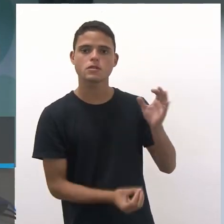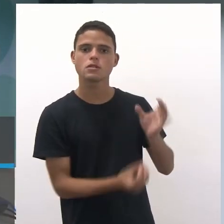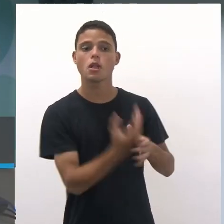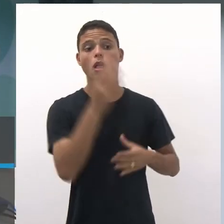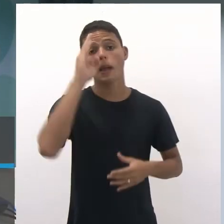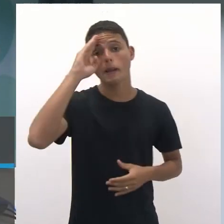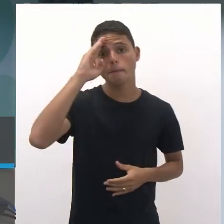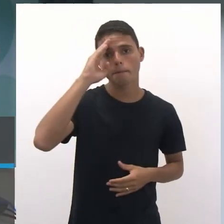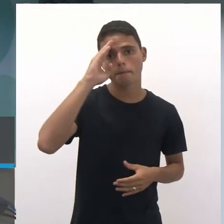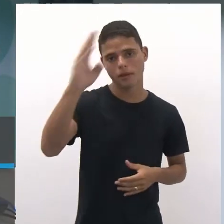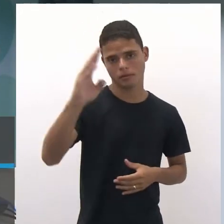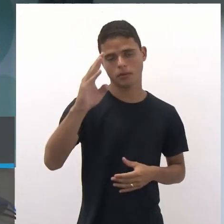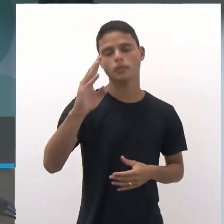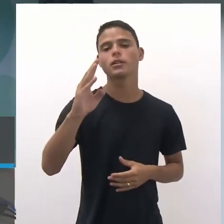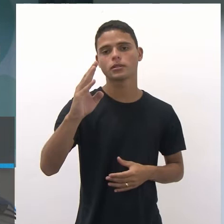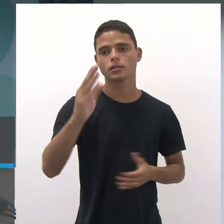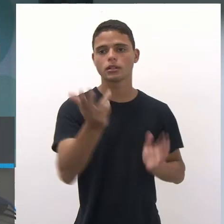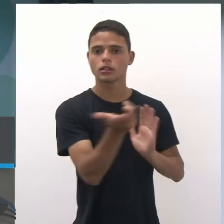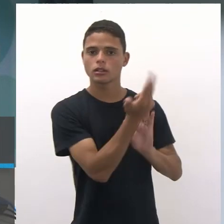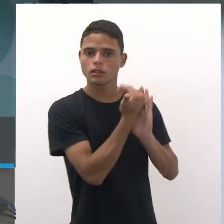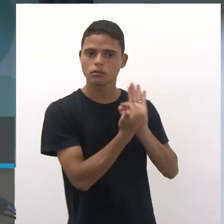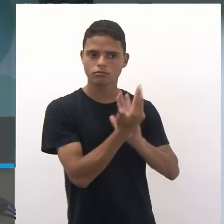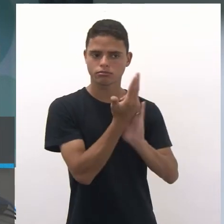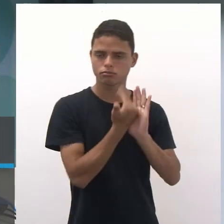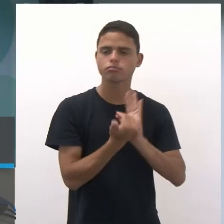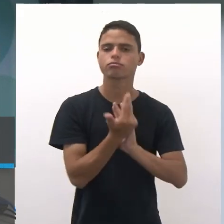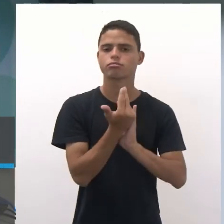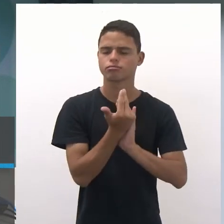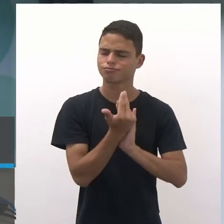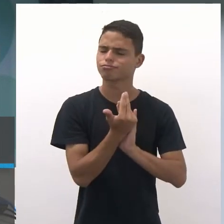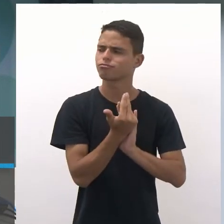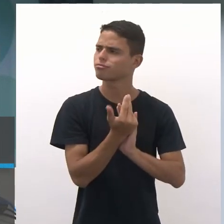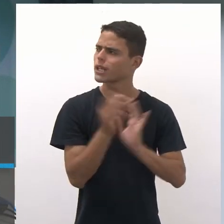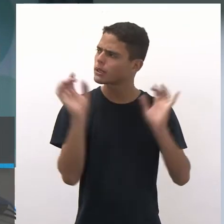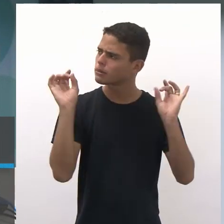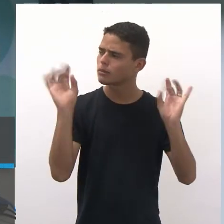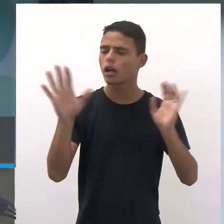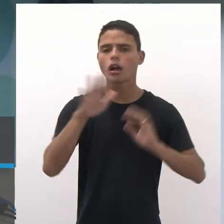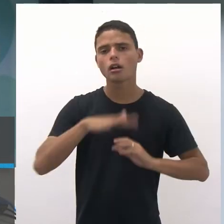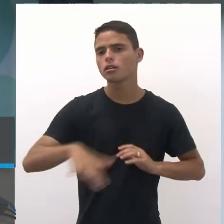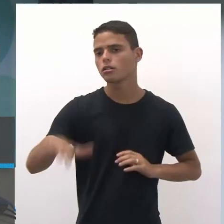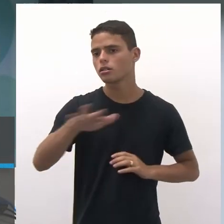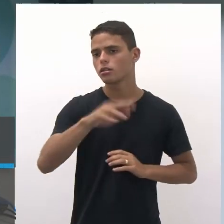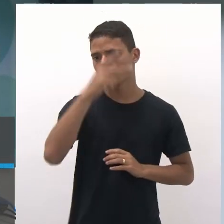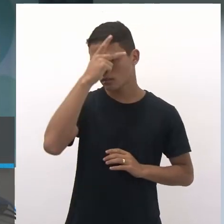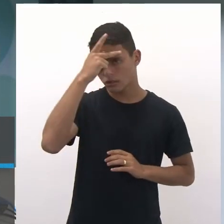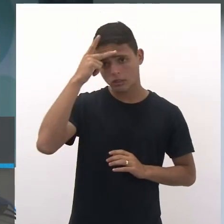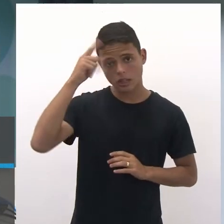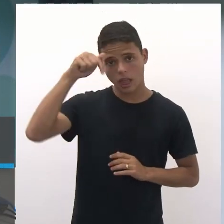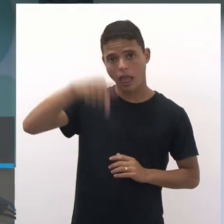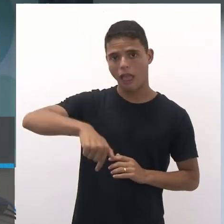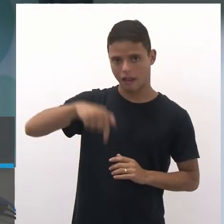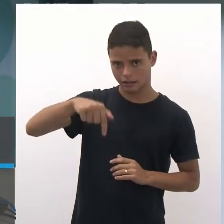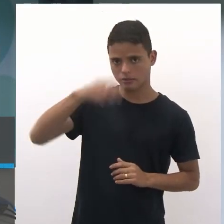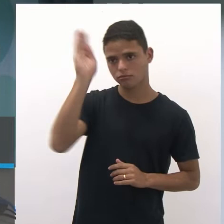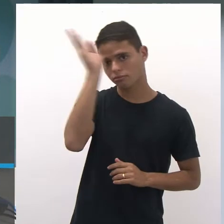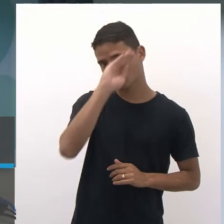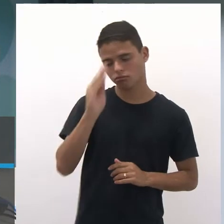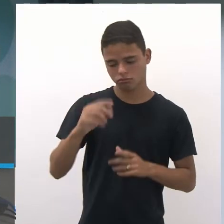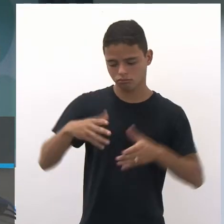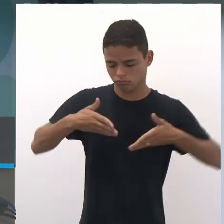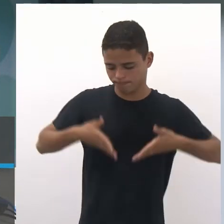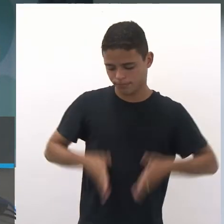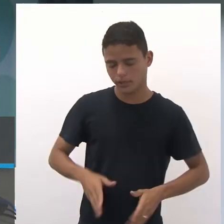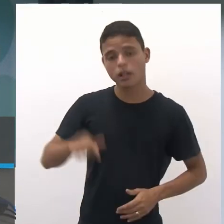área de animações, a nível de Hollywood, são pessoas de origem aqui, ó, do Brasil, viu? Então, o